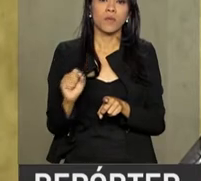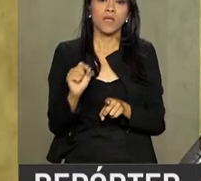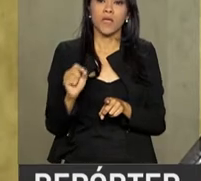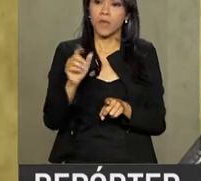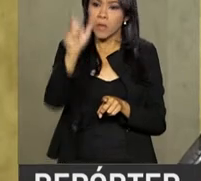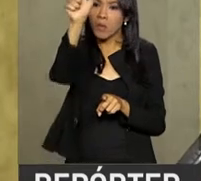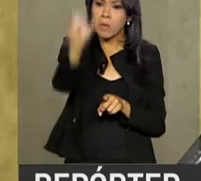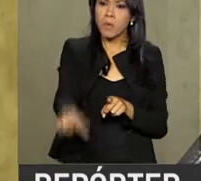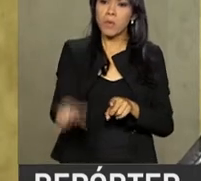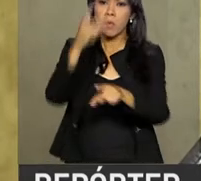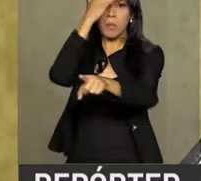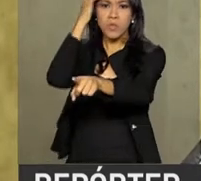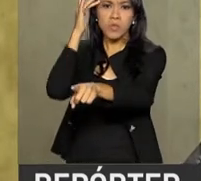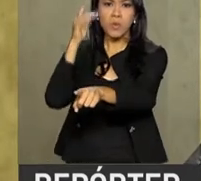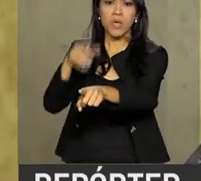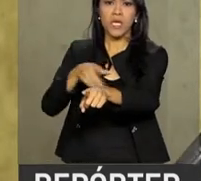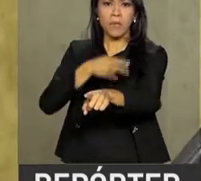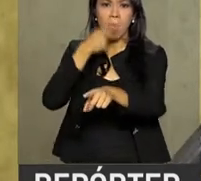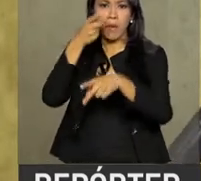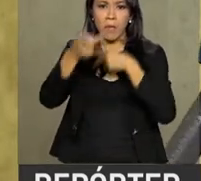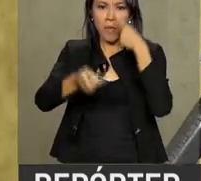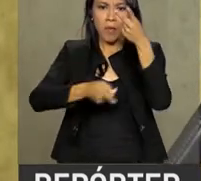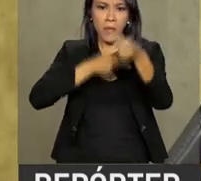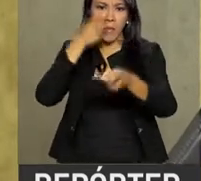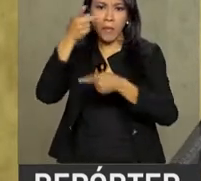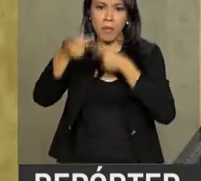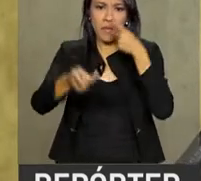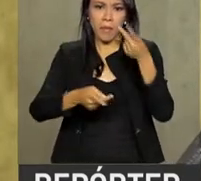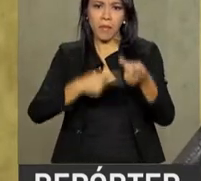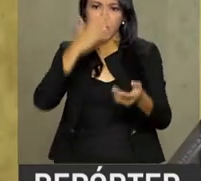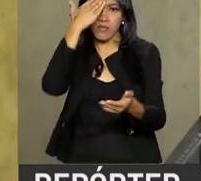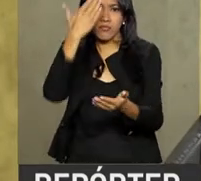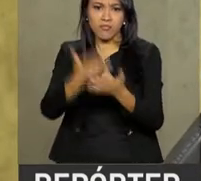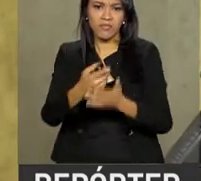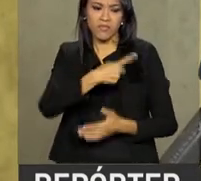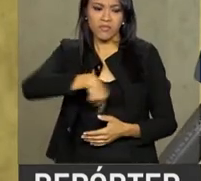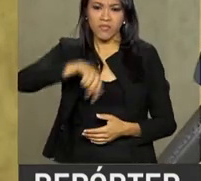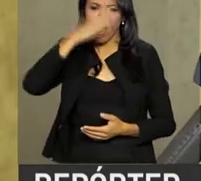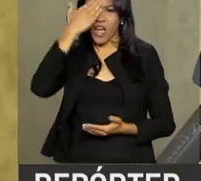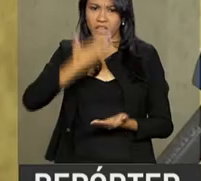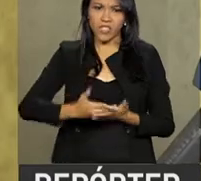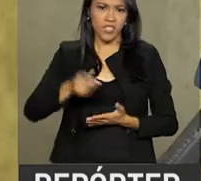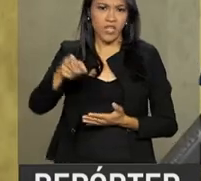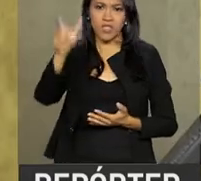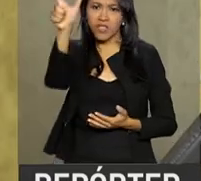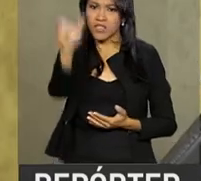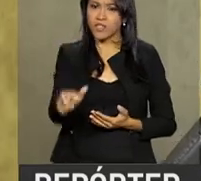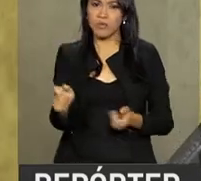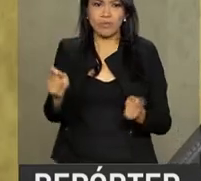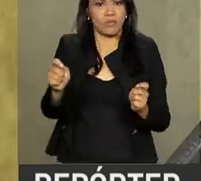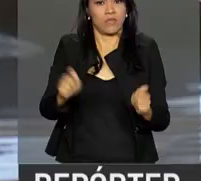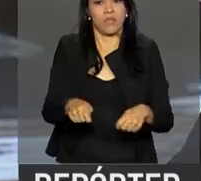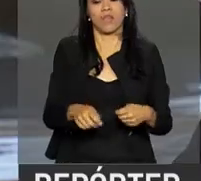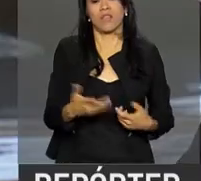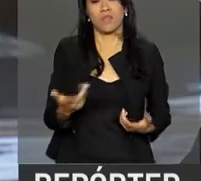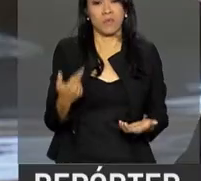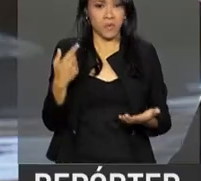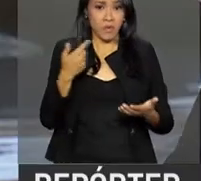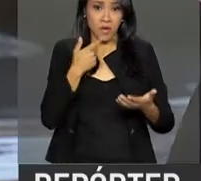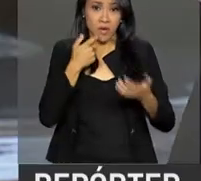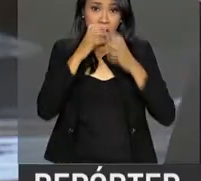merece crédito até porque já está fazendo a sua segunda delação é muito pouco